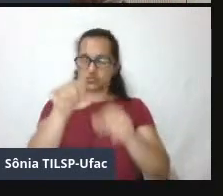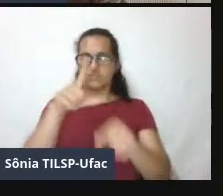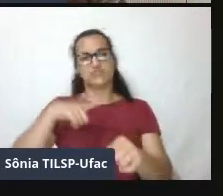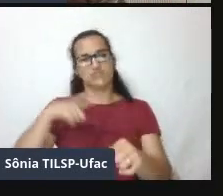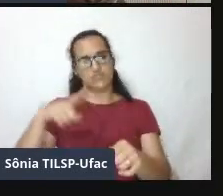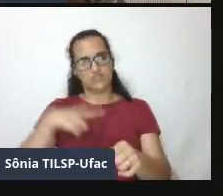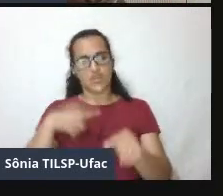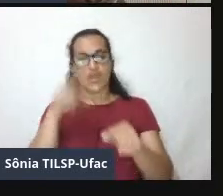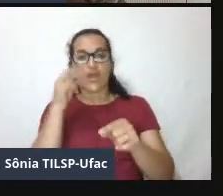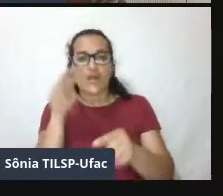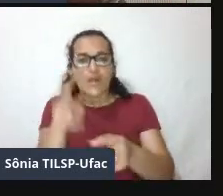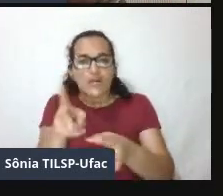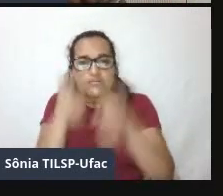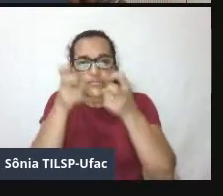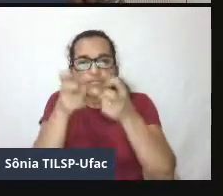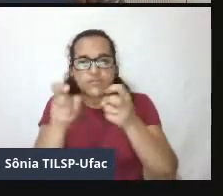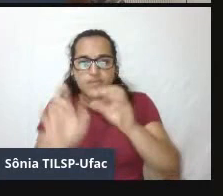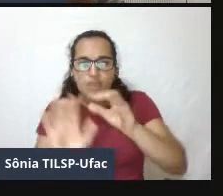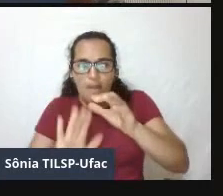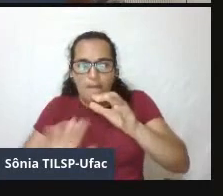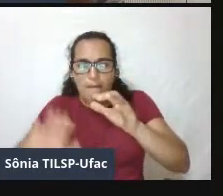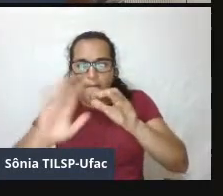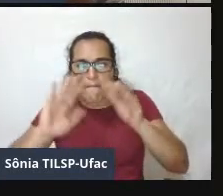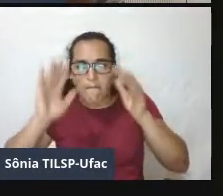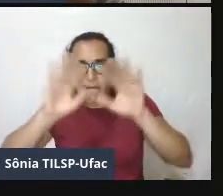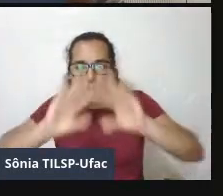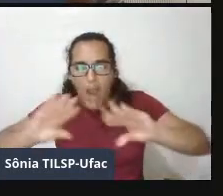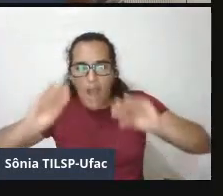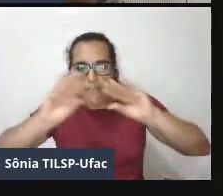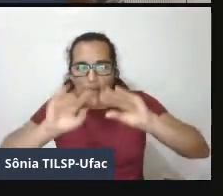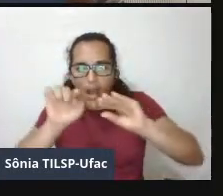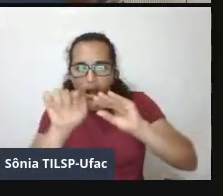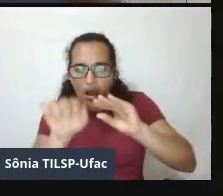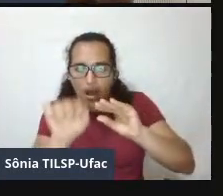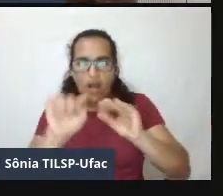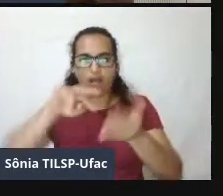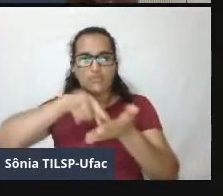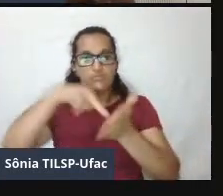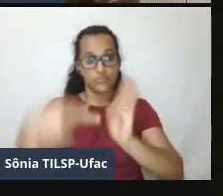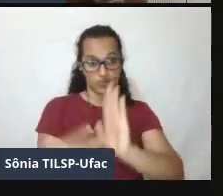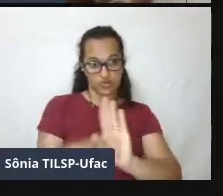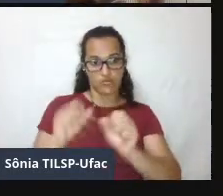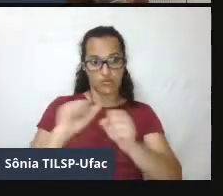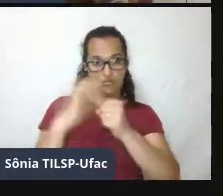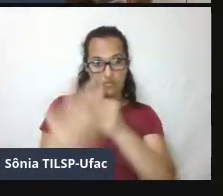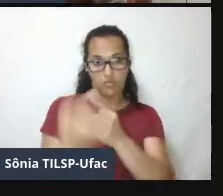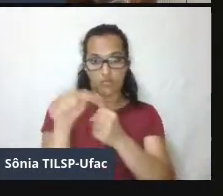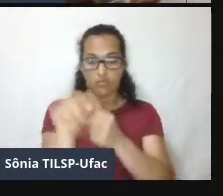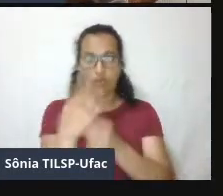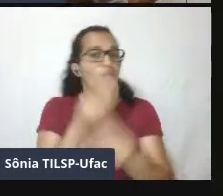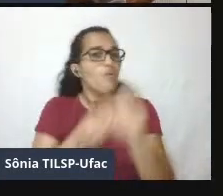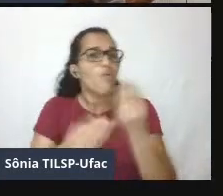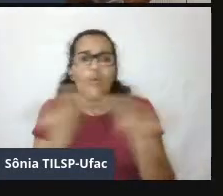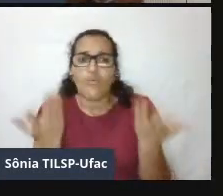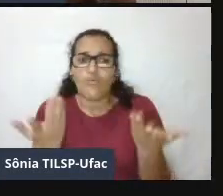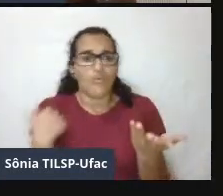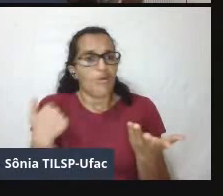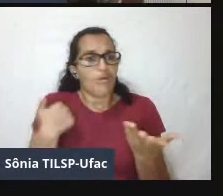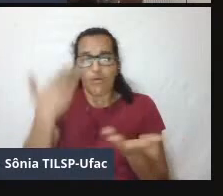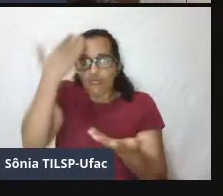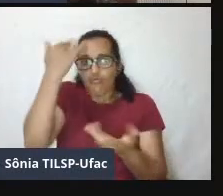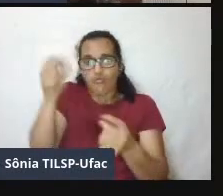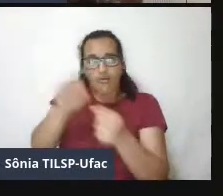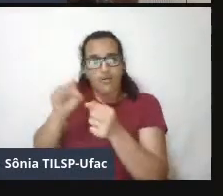branca invertida. Quando que eu imaginei que a gente fosse conseguir visualizar esse contexto? Quando que eu pensei que eu fosse fazer um curso do Albert Einstein